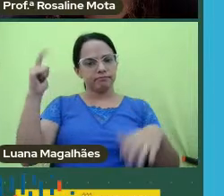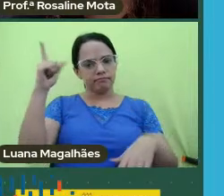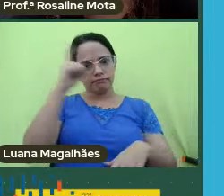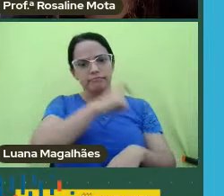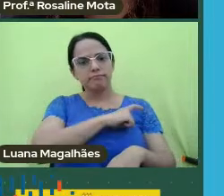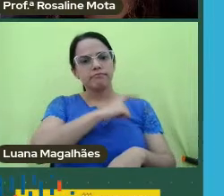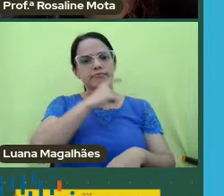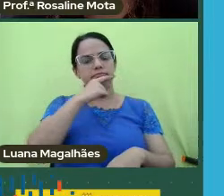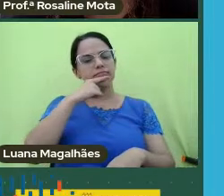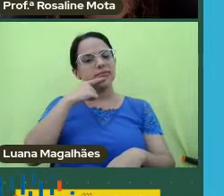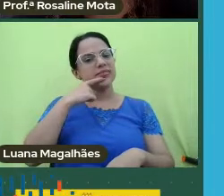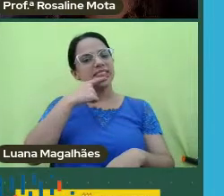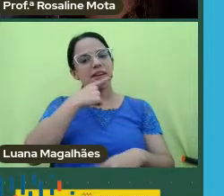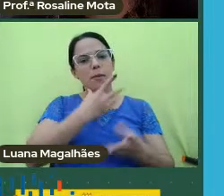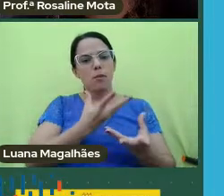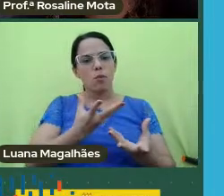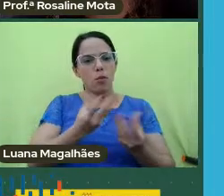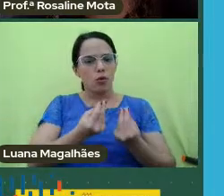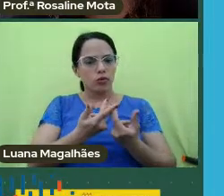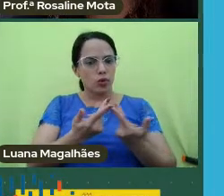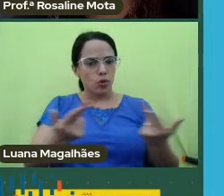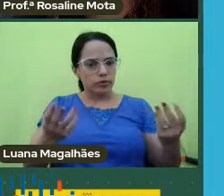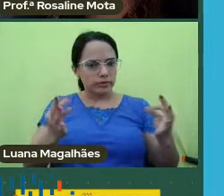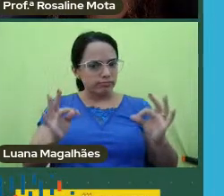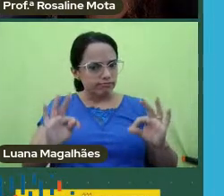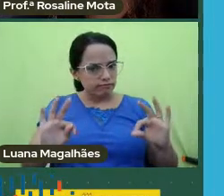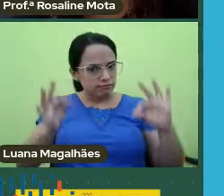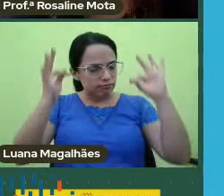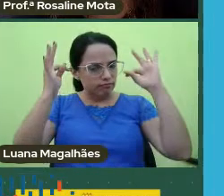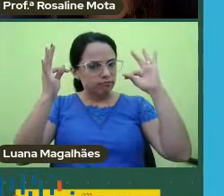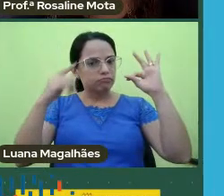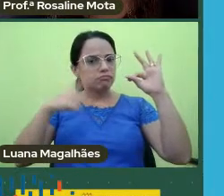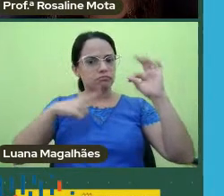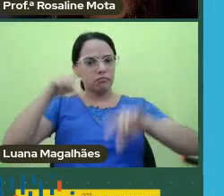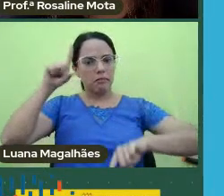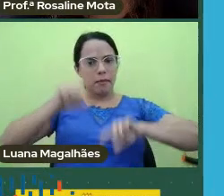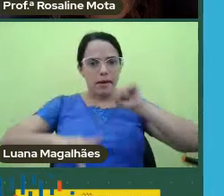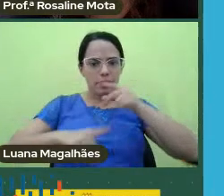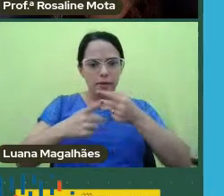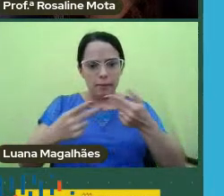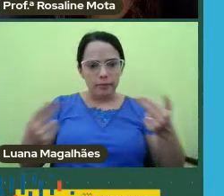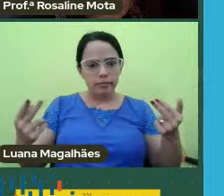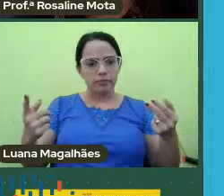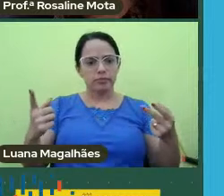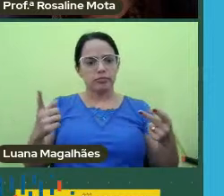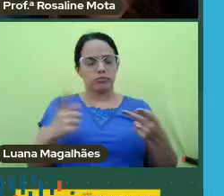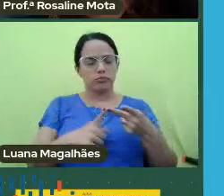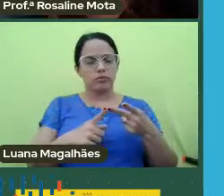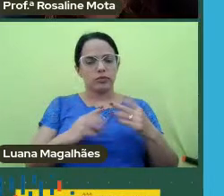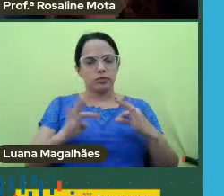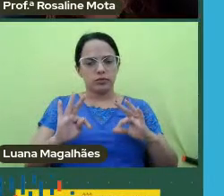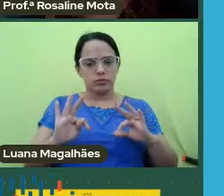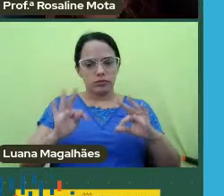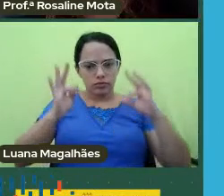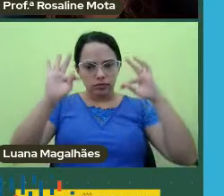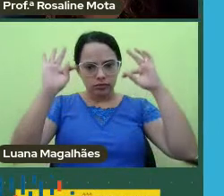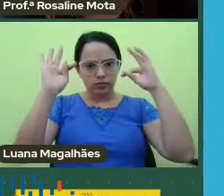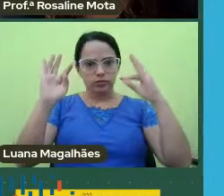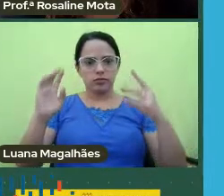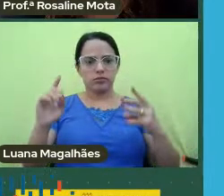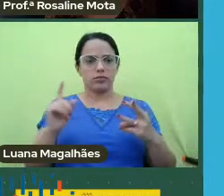isso é muito importante. Por quê? Porque nós temos equipamentos, a gente tem tecnologias